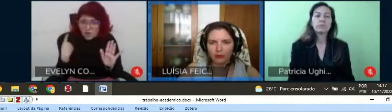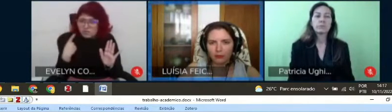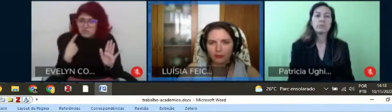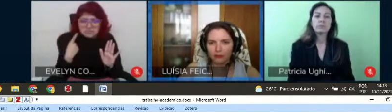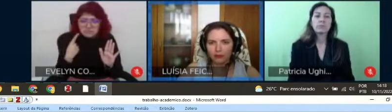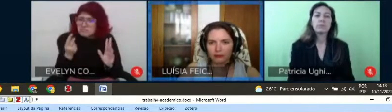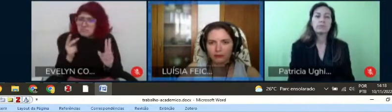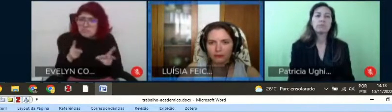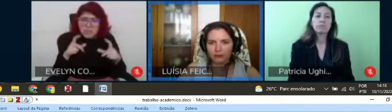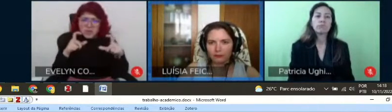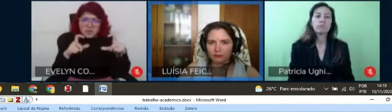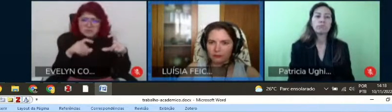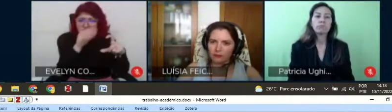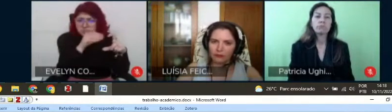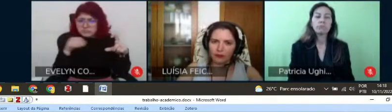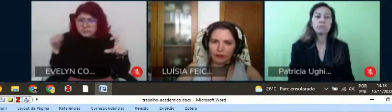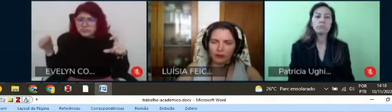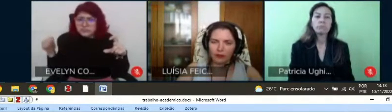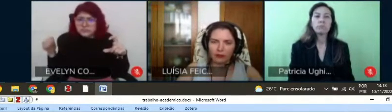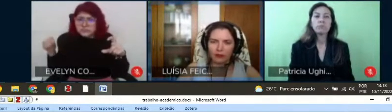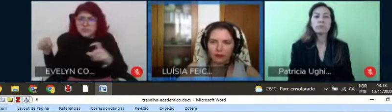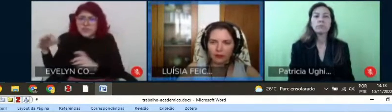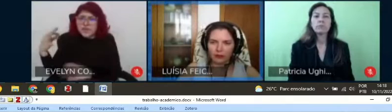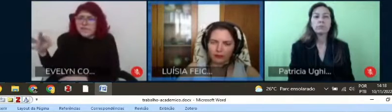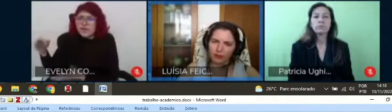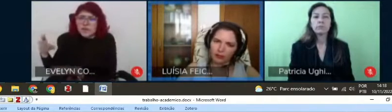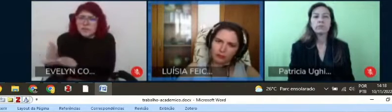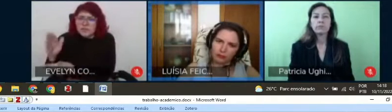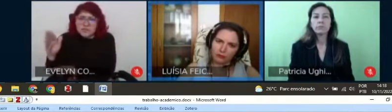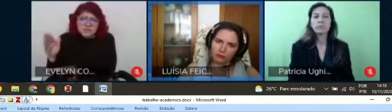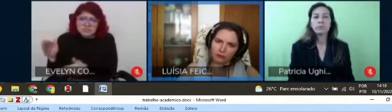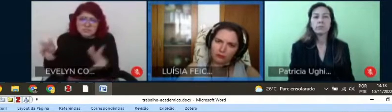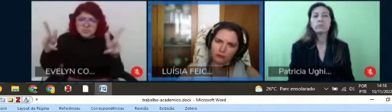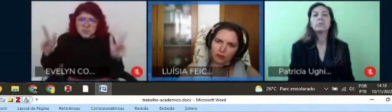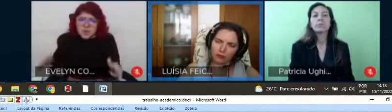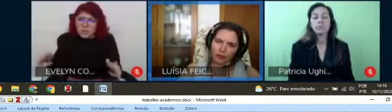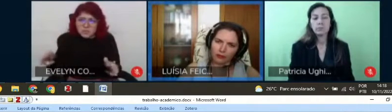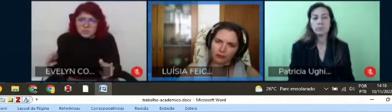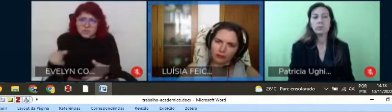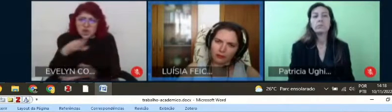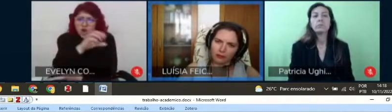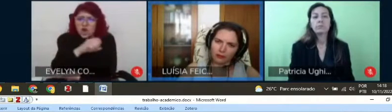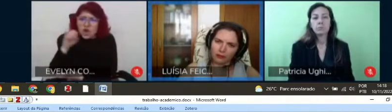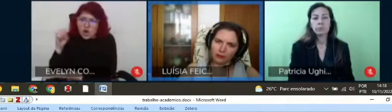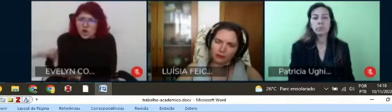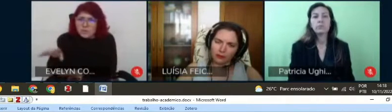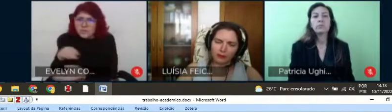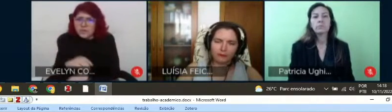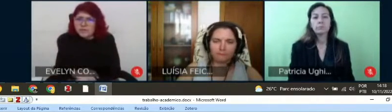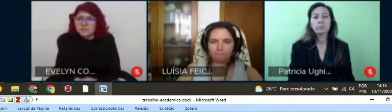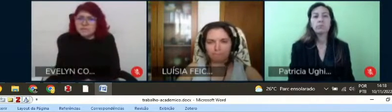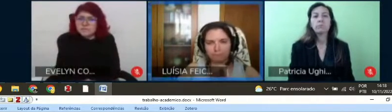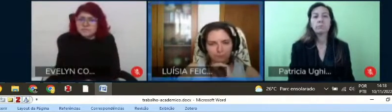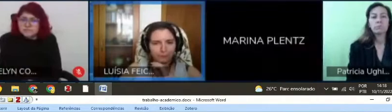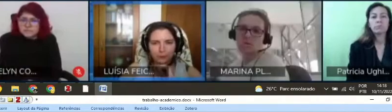a folha de aprovação e elas ficam iguais.